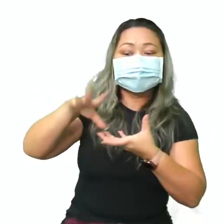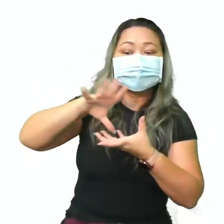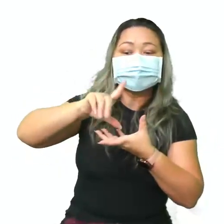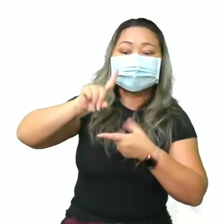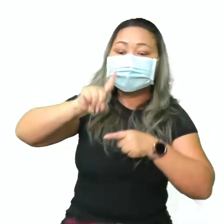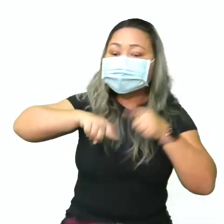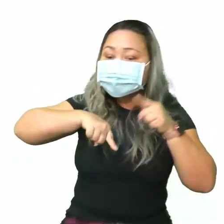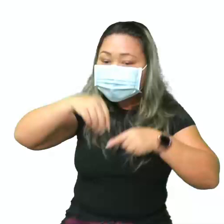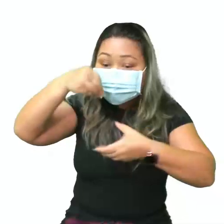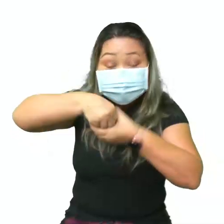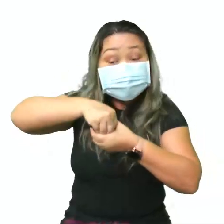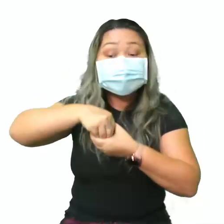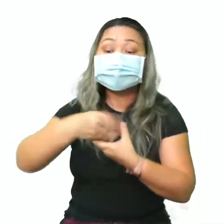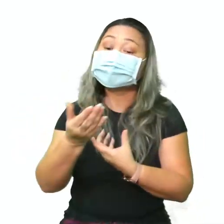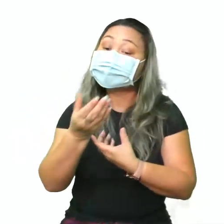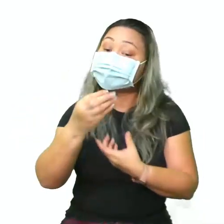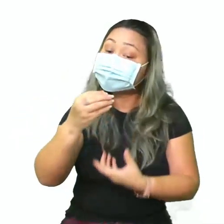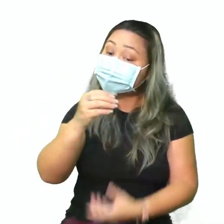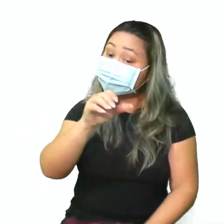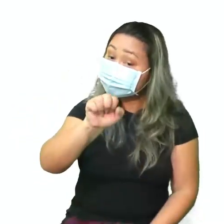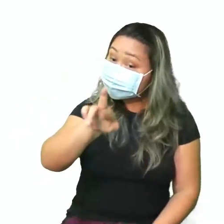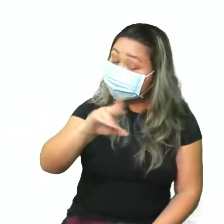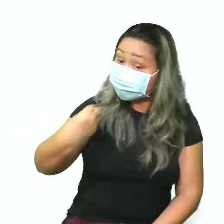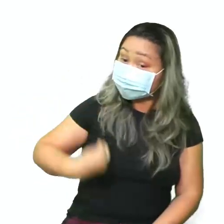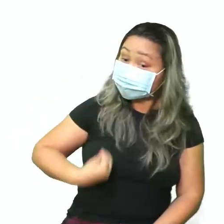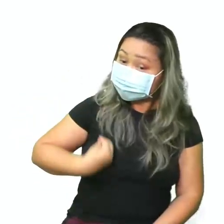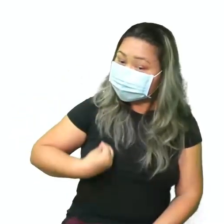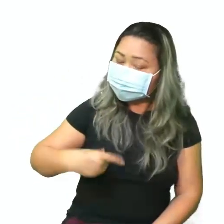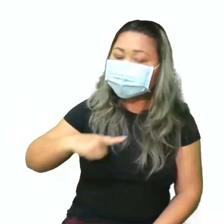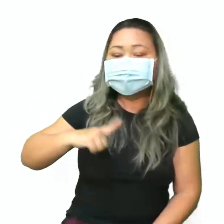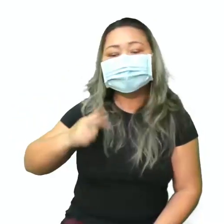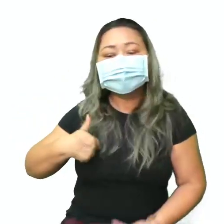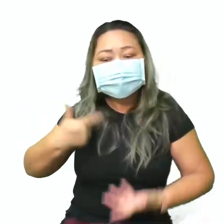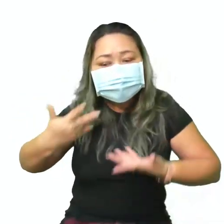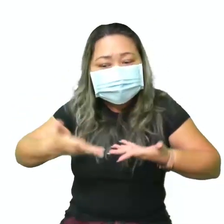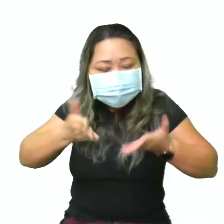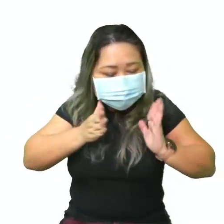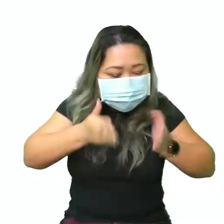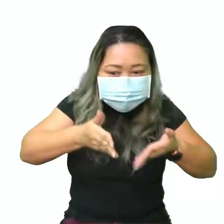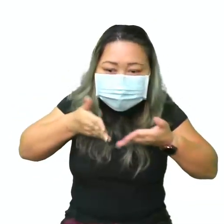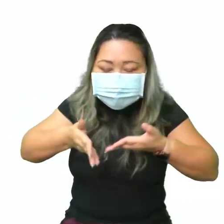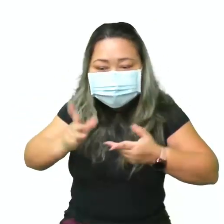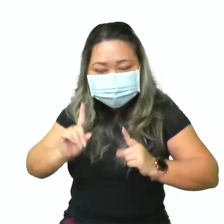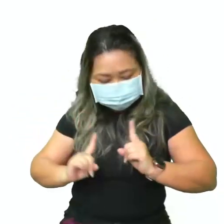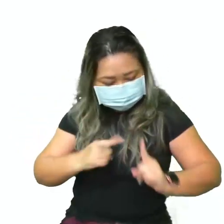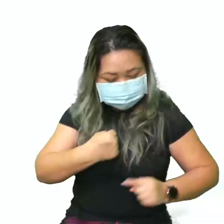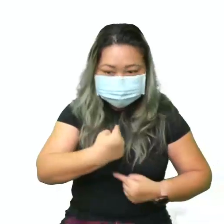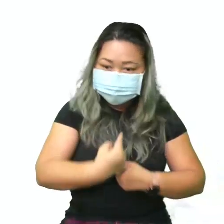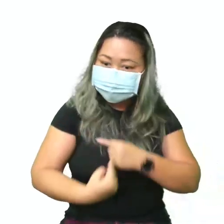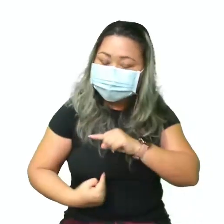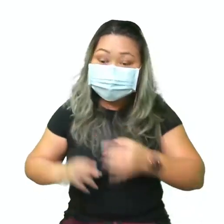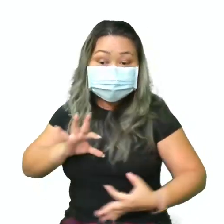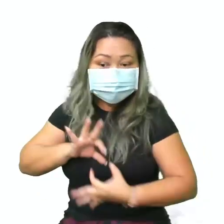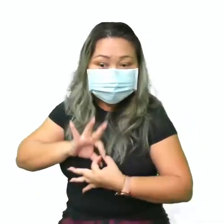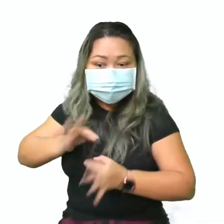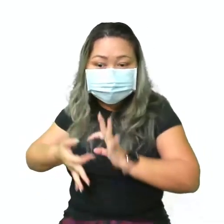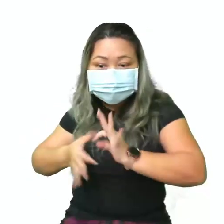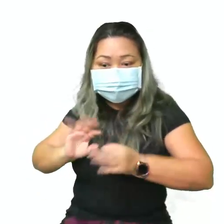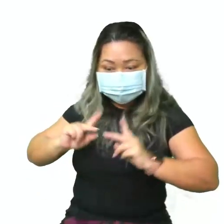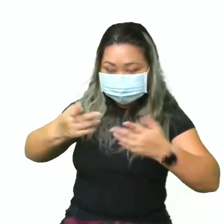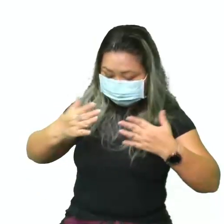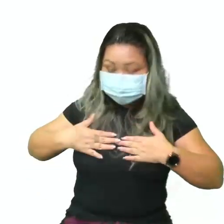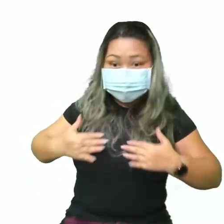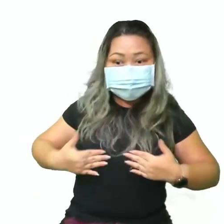células, você tem os tecidos, nós vemos tecido conjuntivo, tecido epitelial,